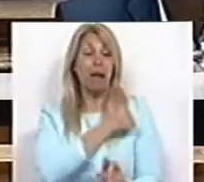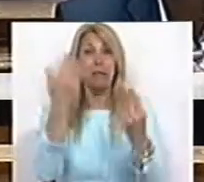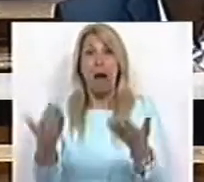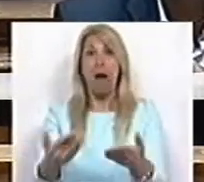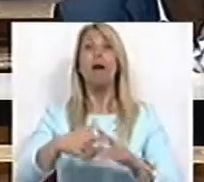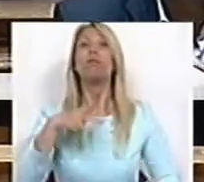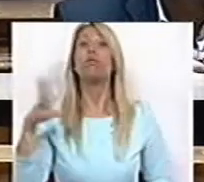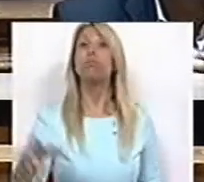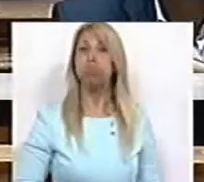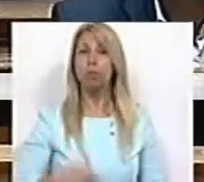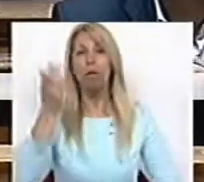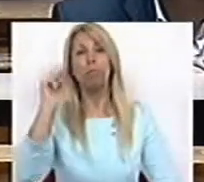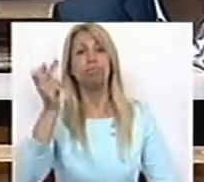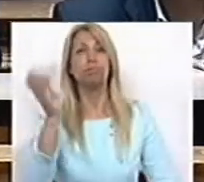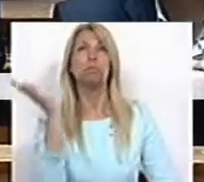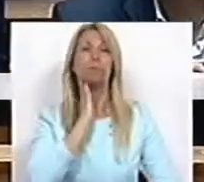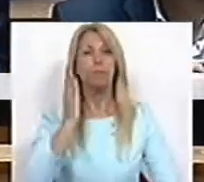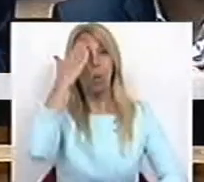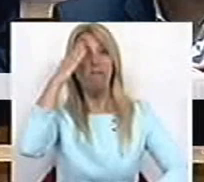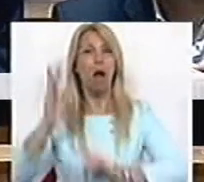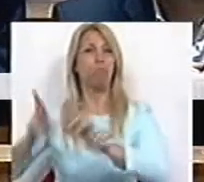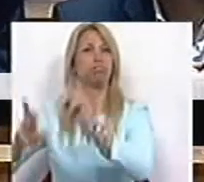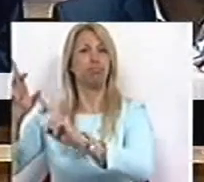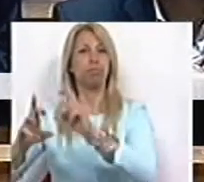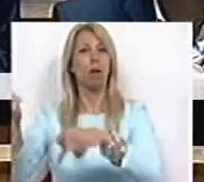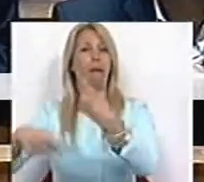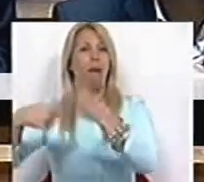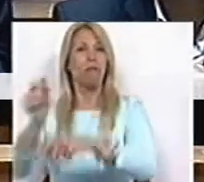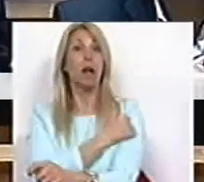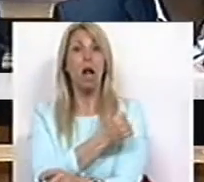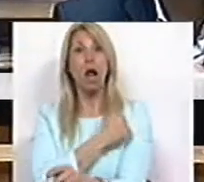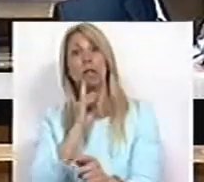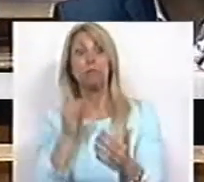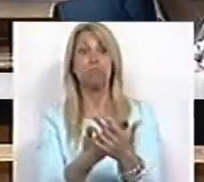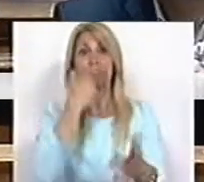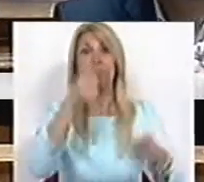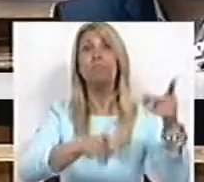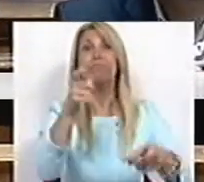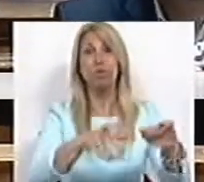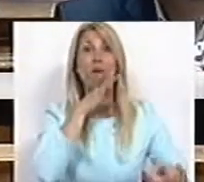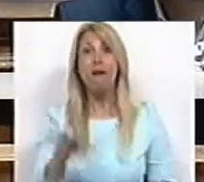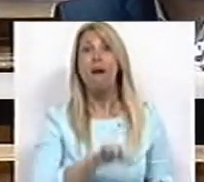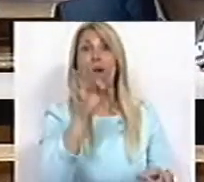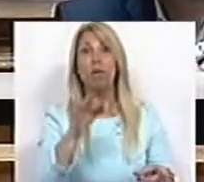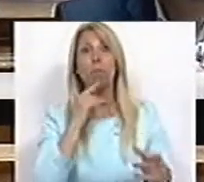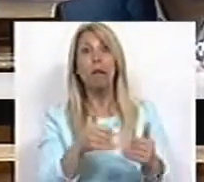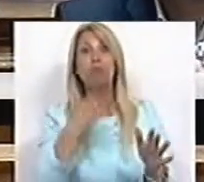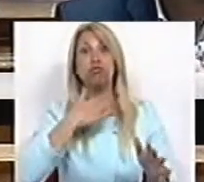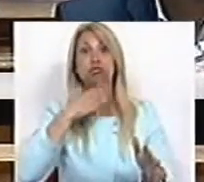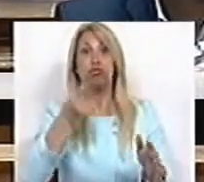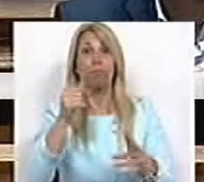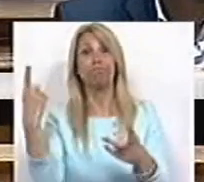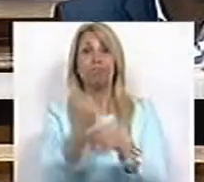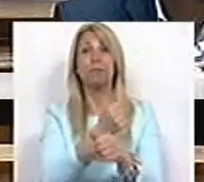Anos de política subserviente à especulação imobiliária, empurrando as famílias para um crédito à habitação, para um sistema financeiro que nunca